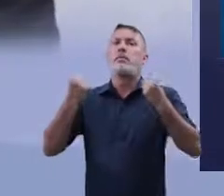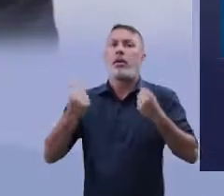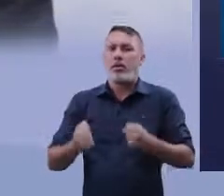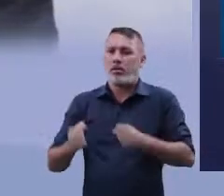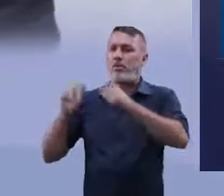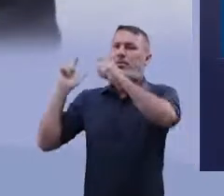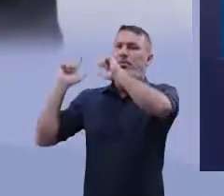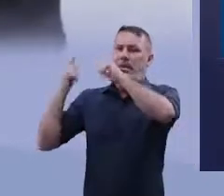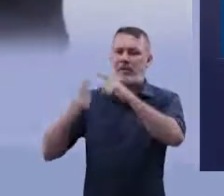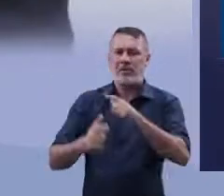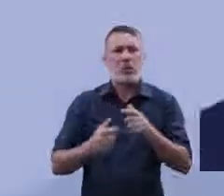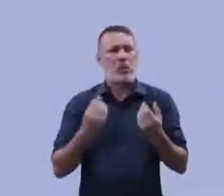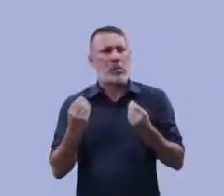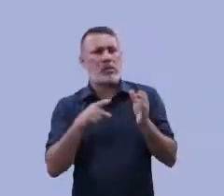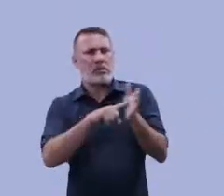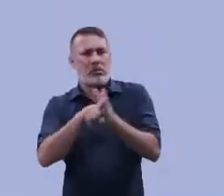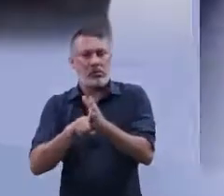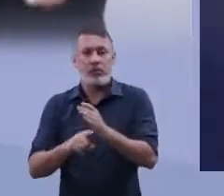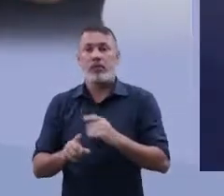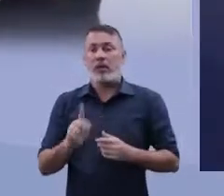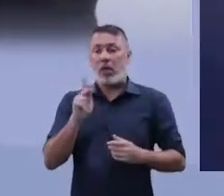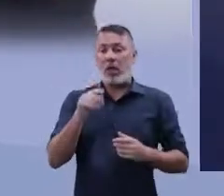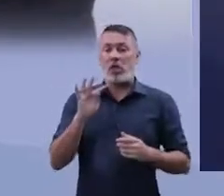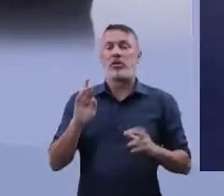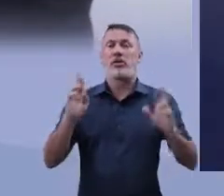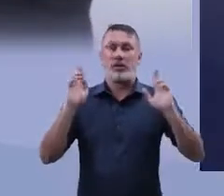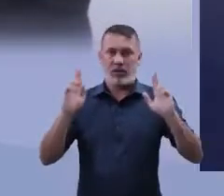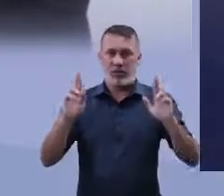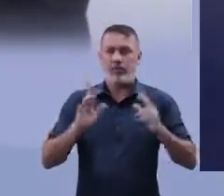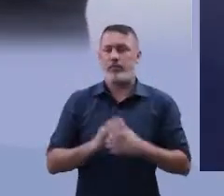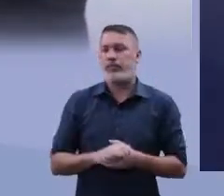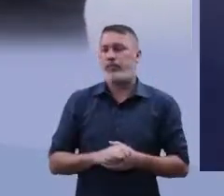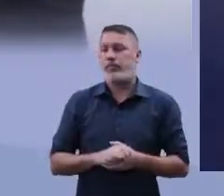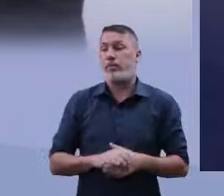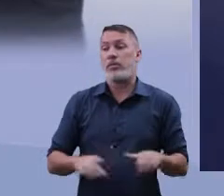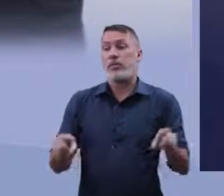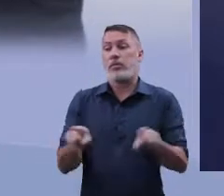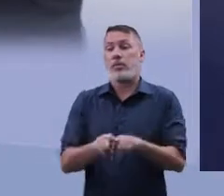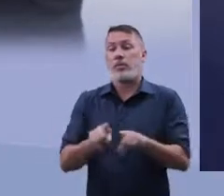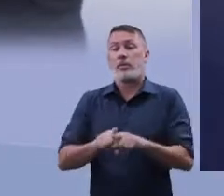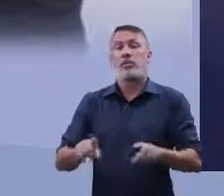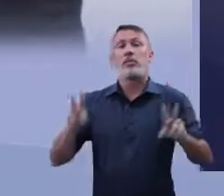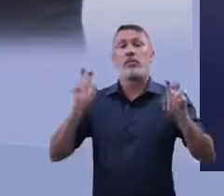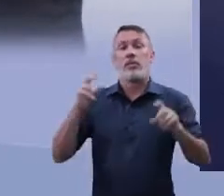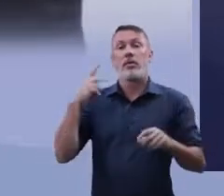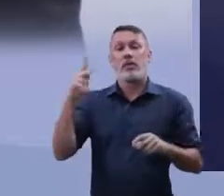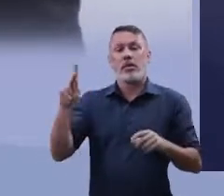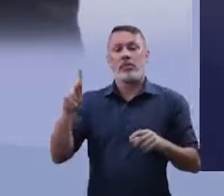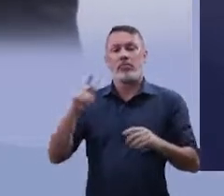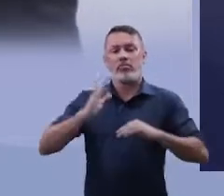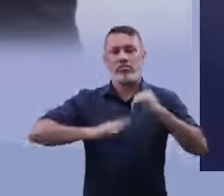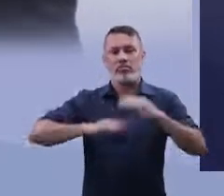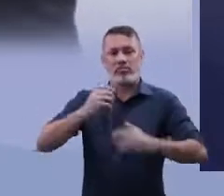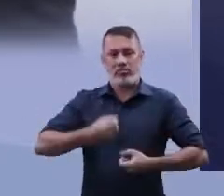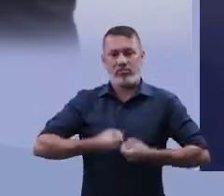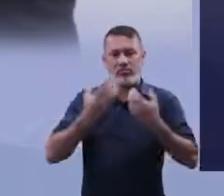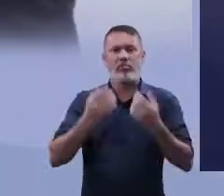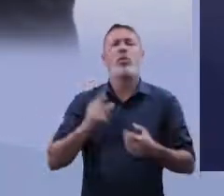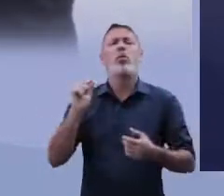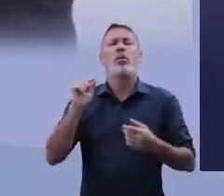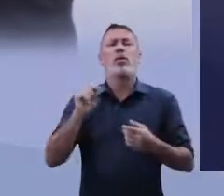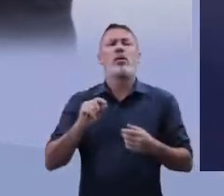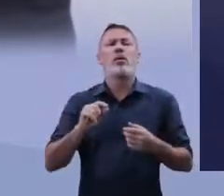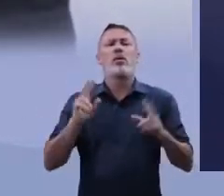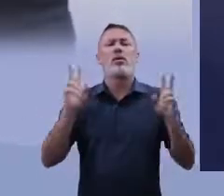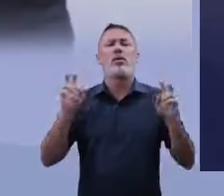que havia sido construída até então. O Kant também é responsável por essa obra chamada O que é o Esclarecimento, ou O que são